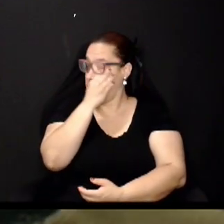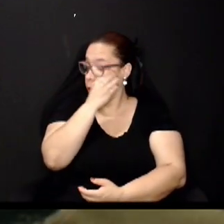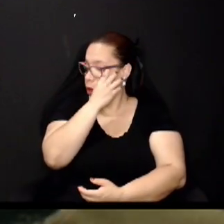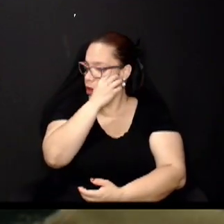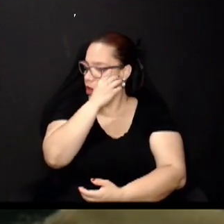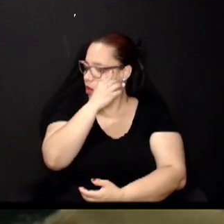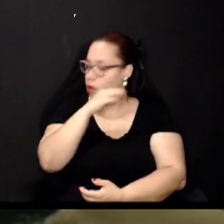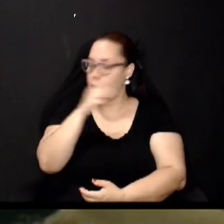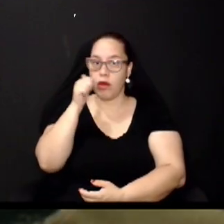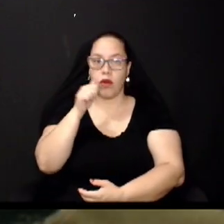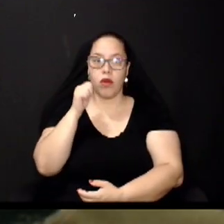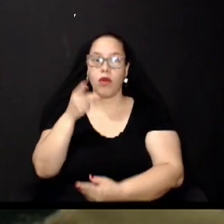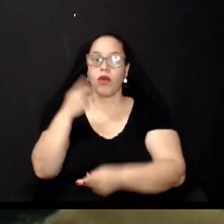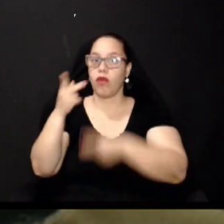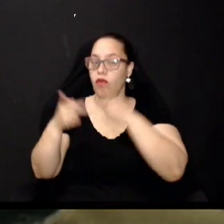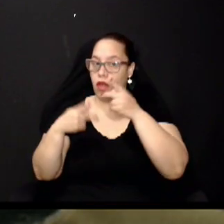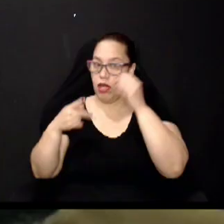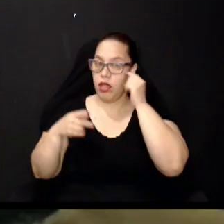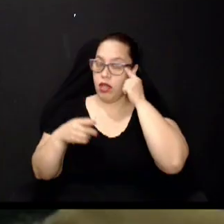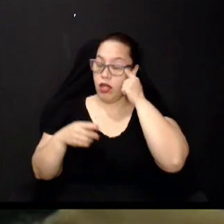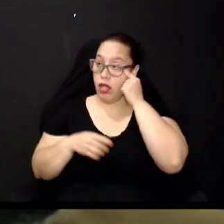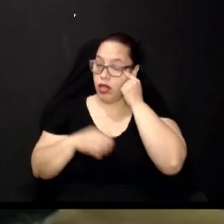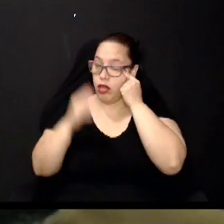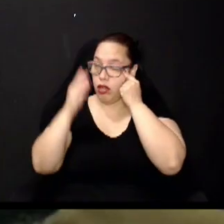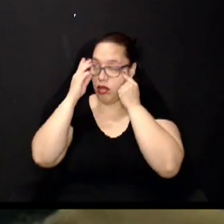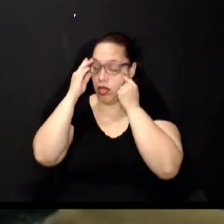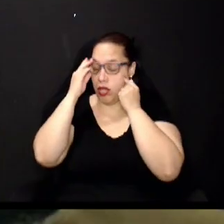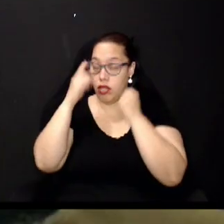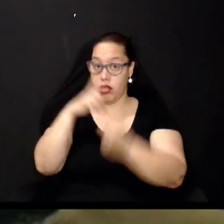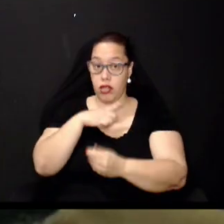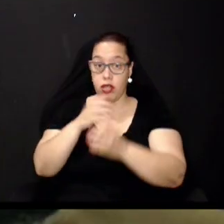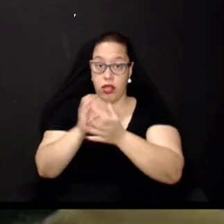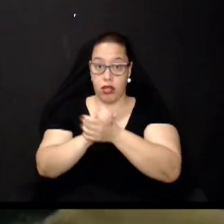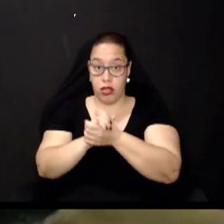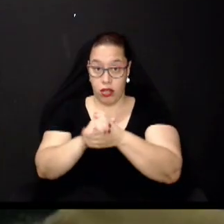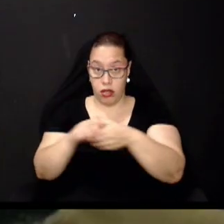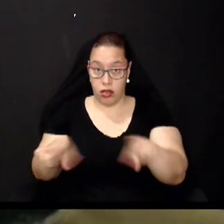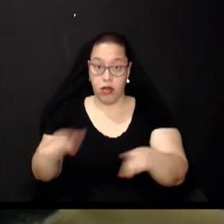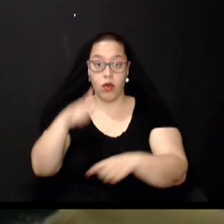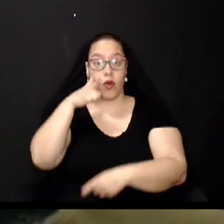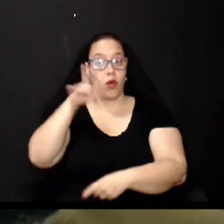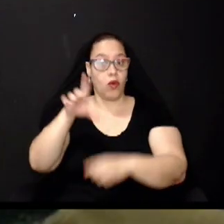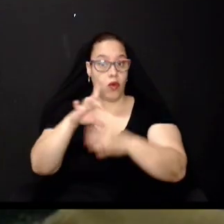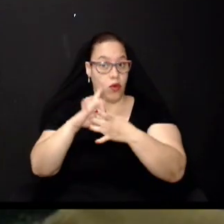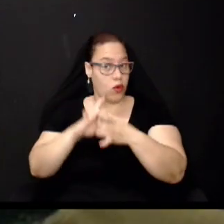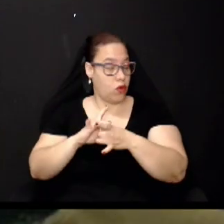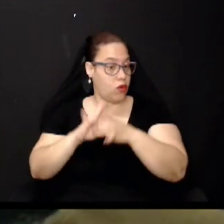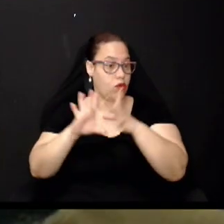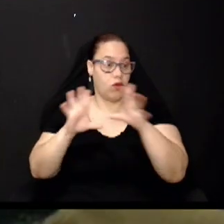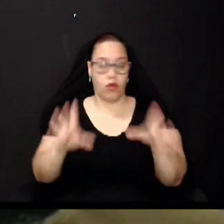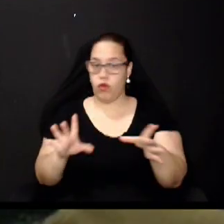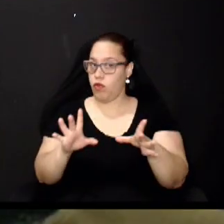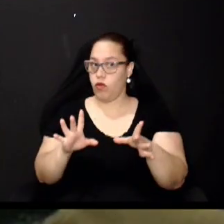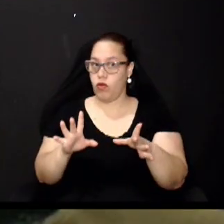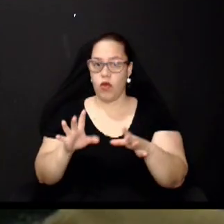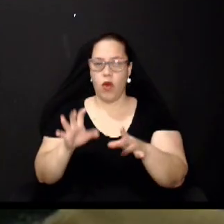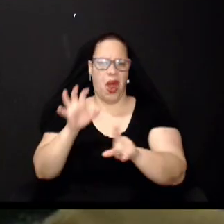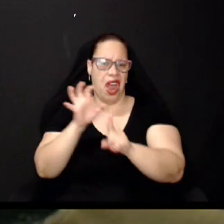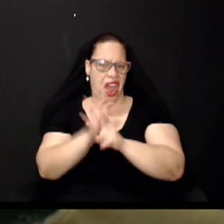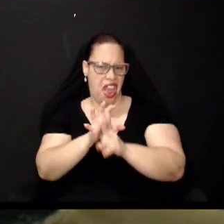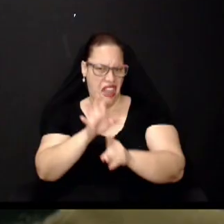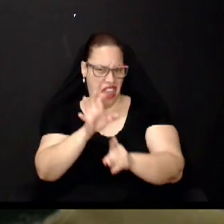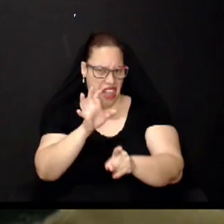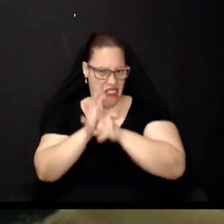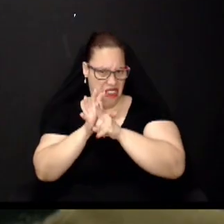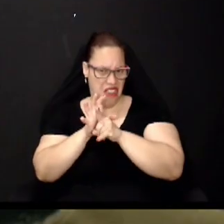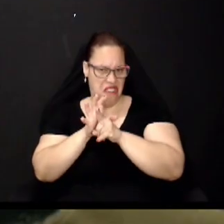relatam mesmo, né, ela, teve uma separação, conseguiu uma libertação de um relacionamento abusivo, de um relacionamento